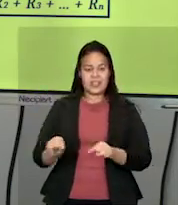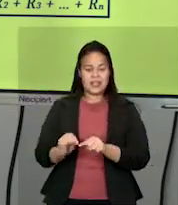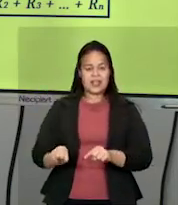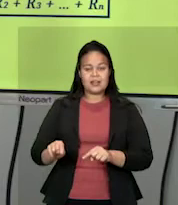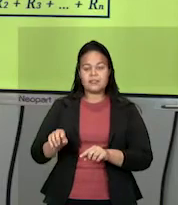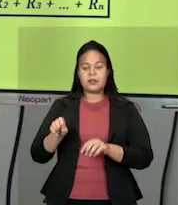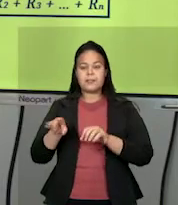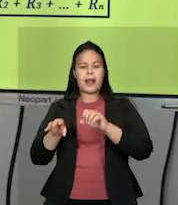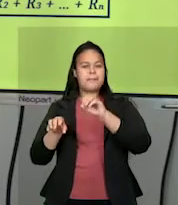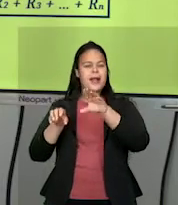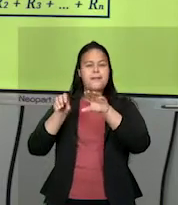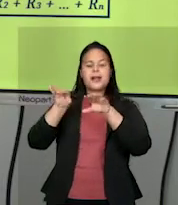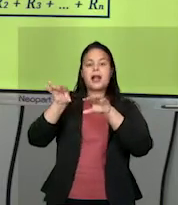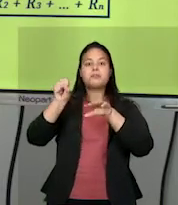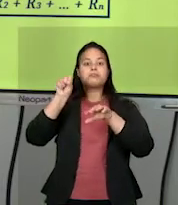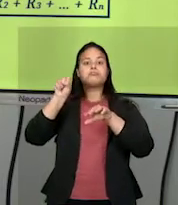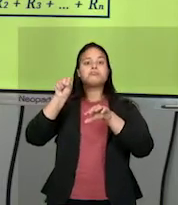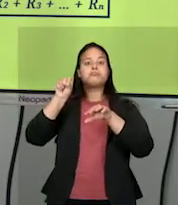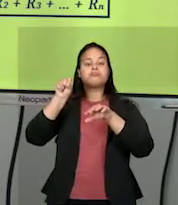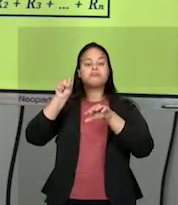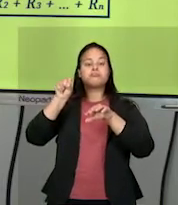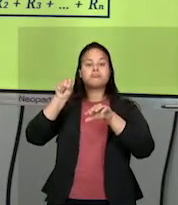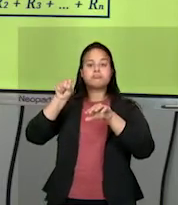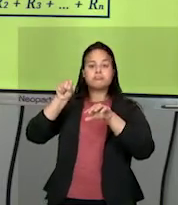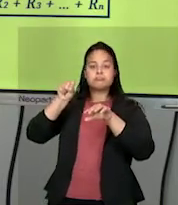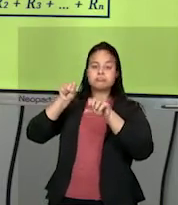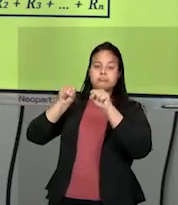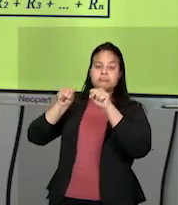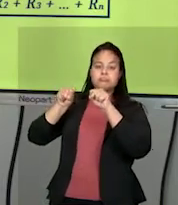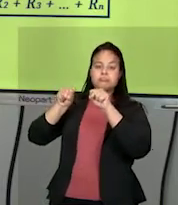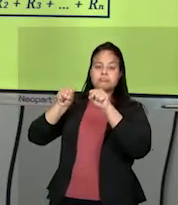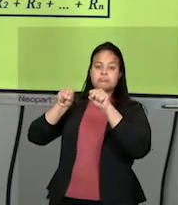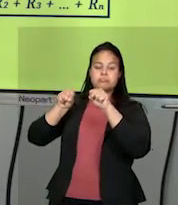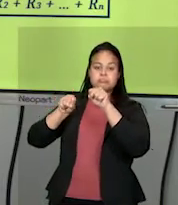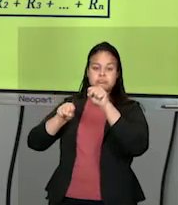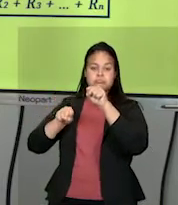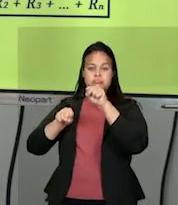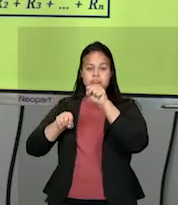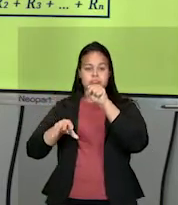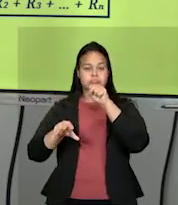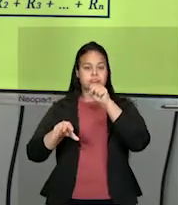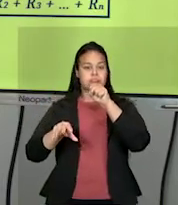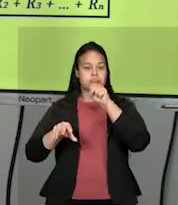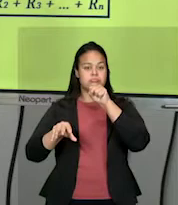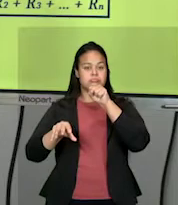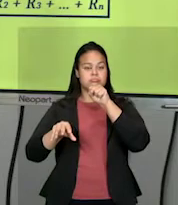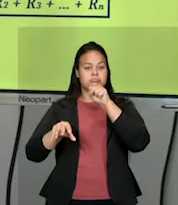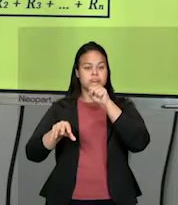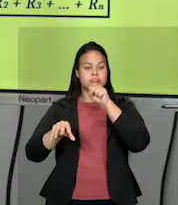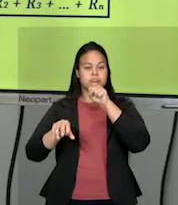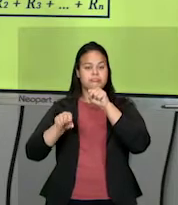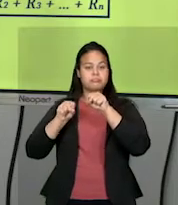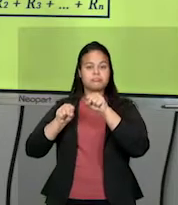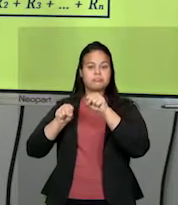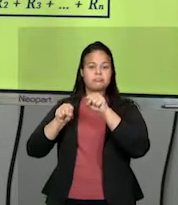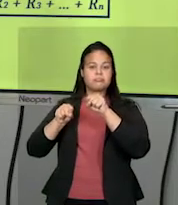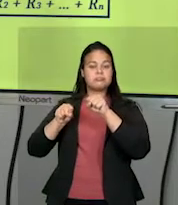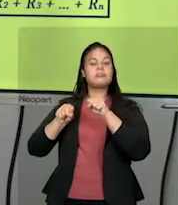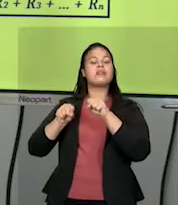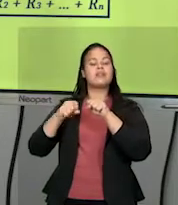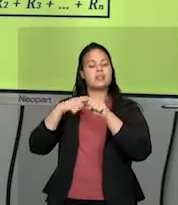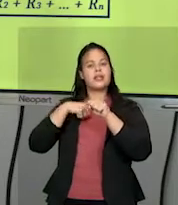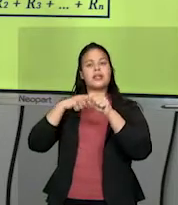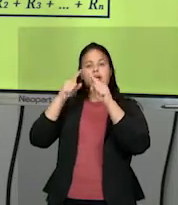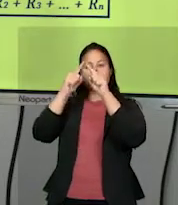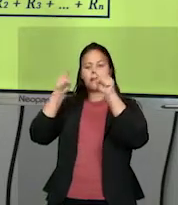lâmpada, abriu o circuito, cessa a passagem de corrente. Você vai ter todo aquele filamento, toda